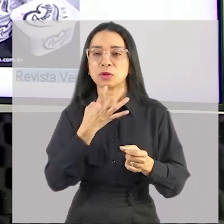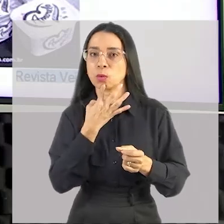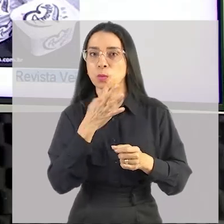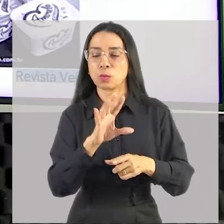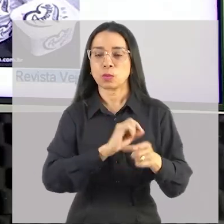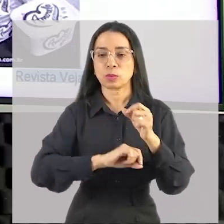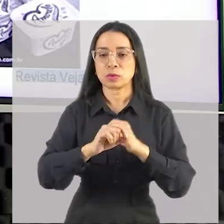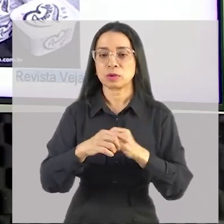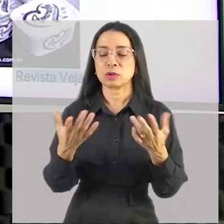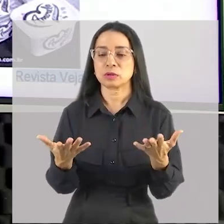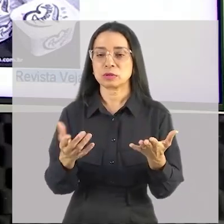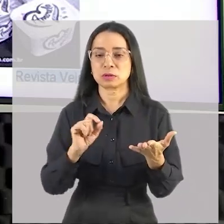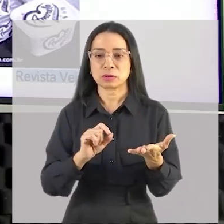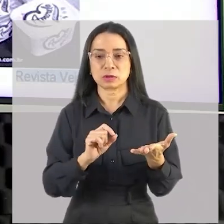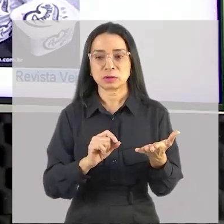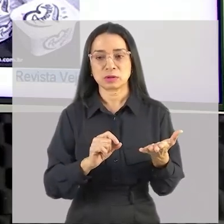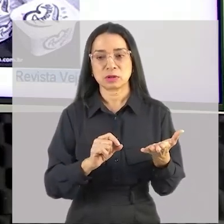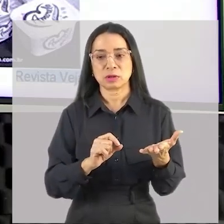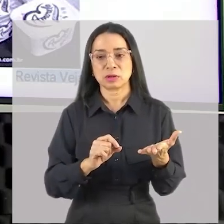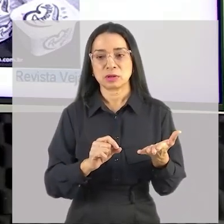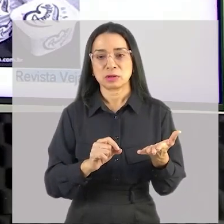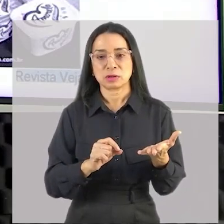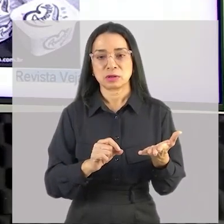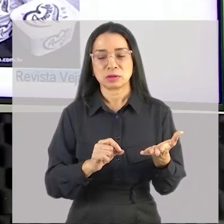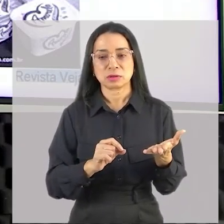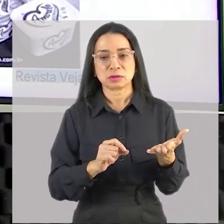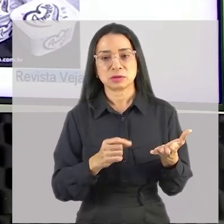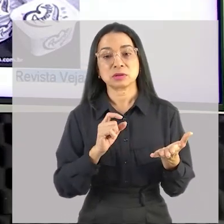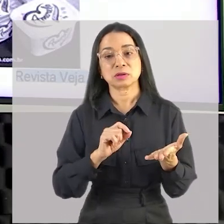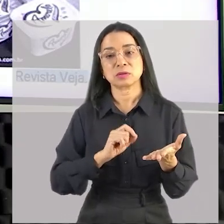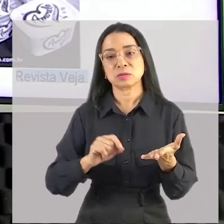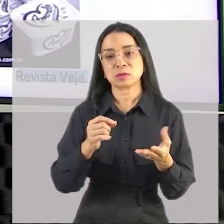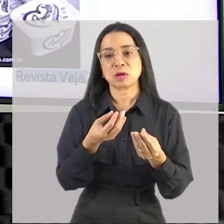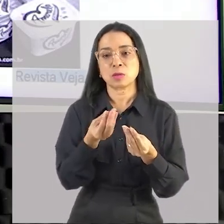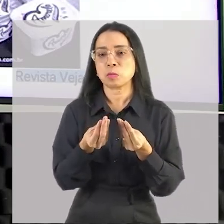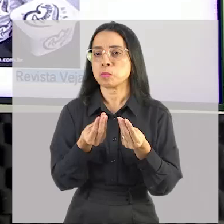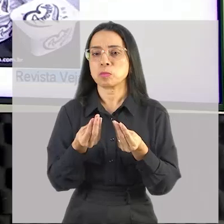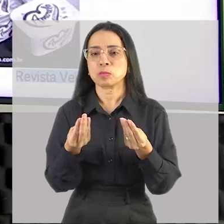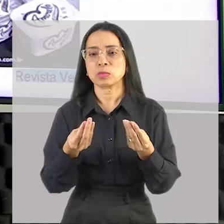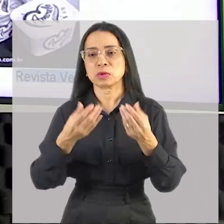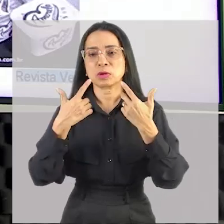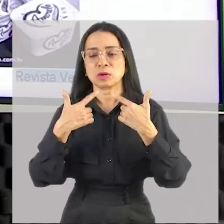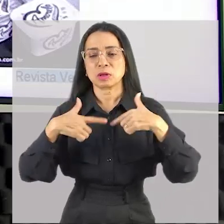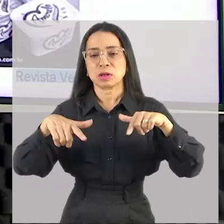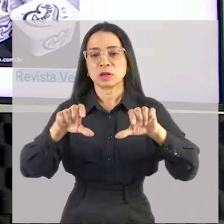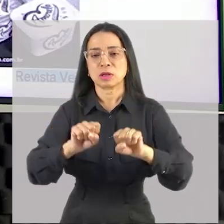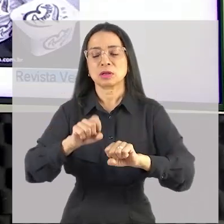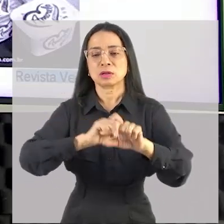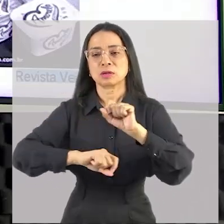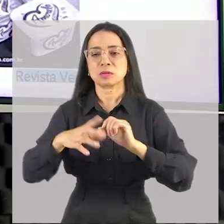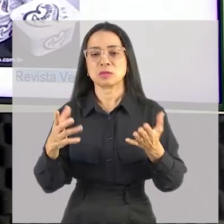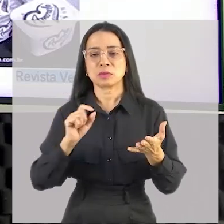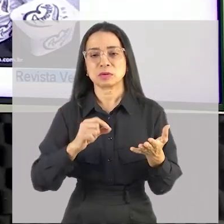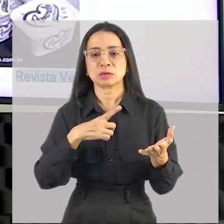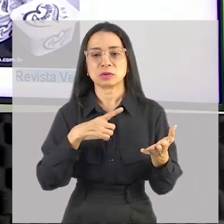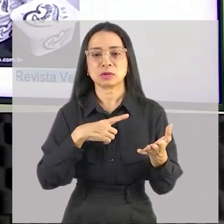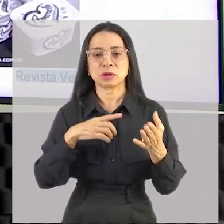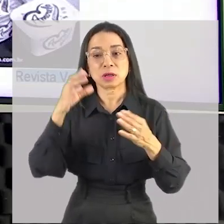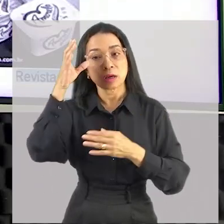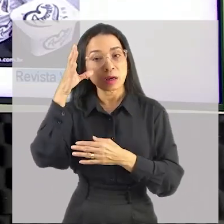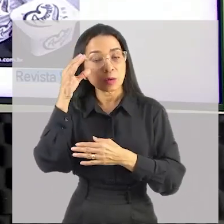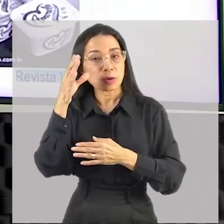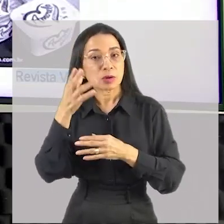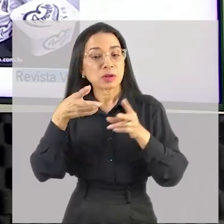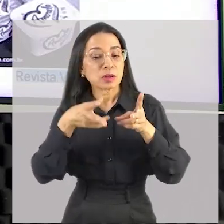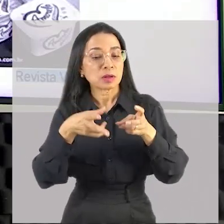conheço o produto, eles apostam aí na função da linguagem para despertar em nós a curiosidade para